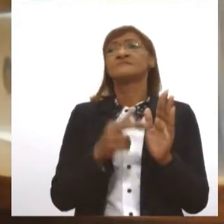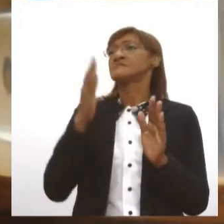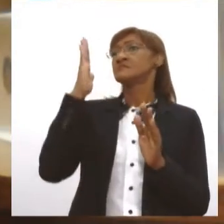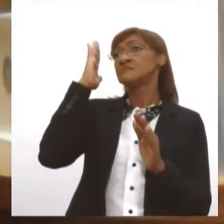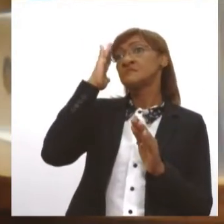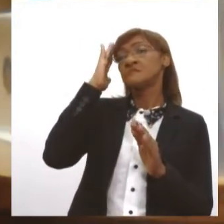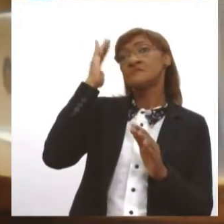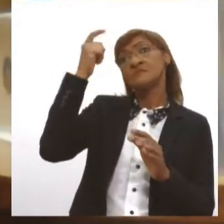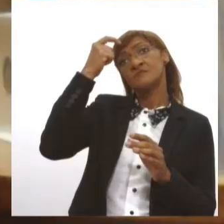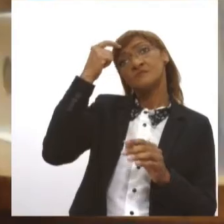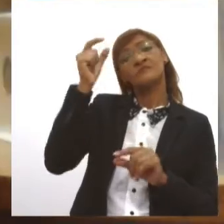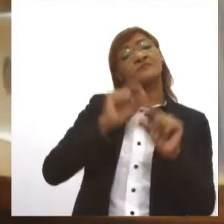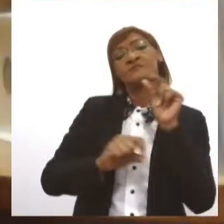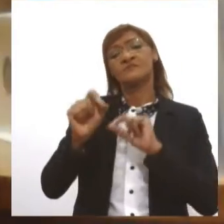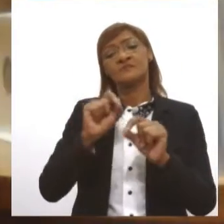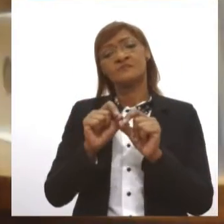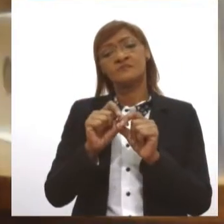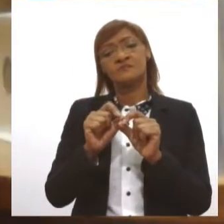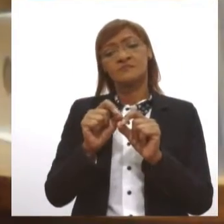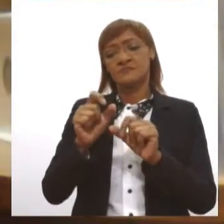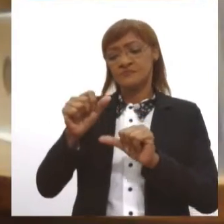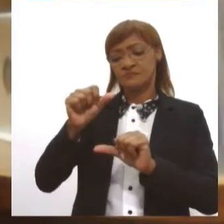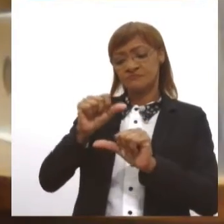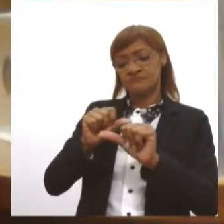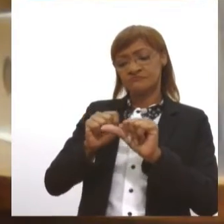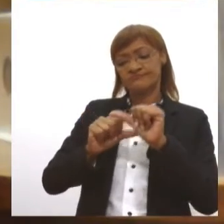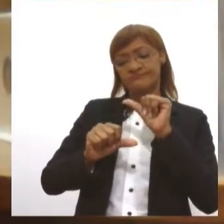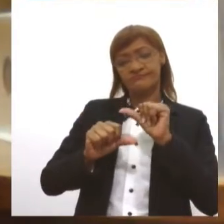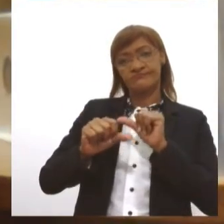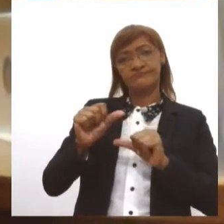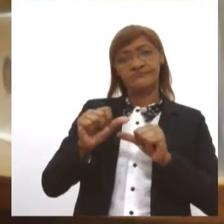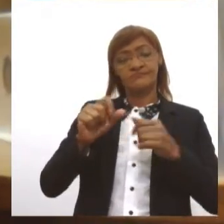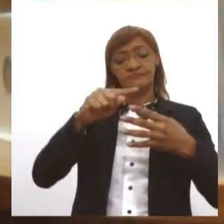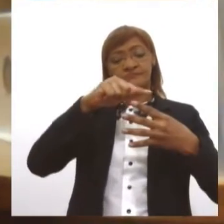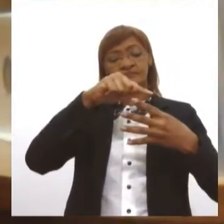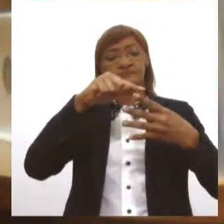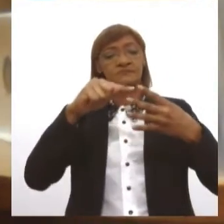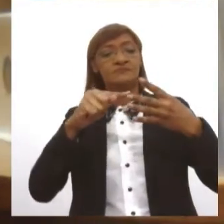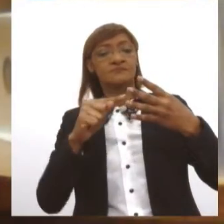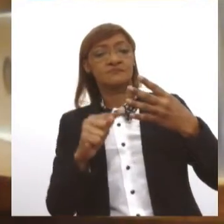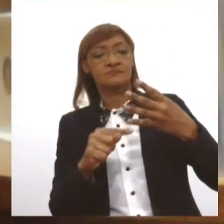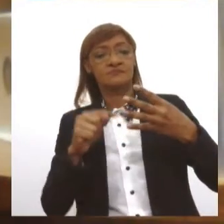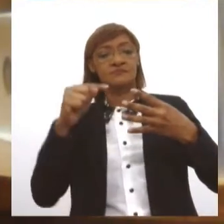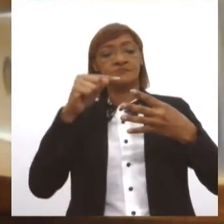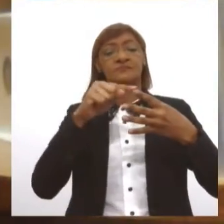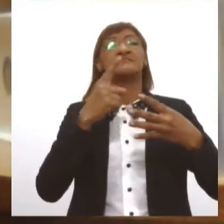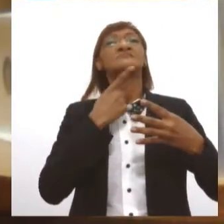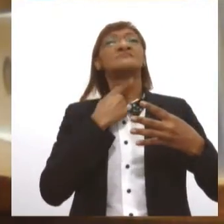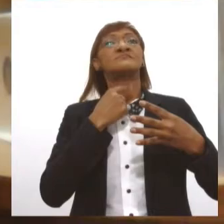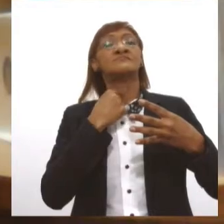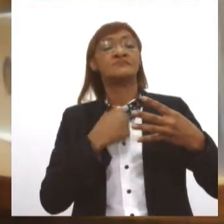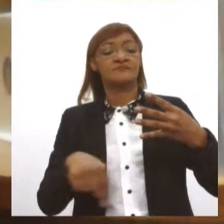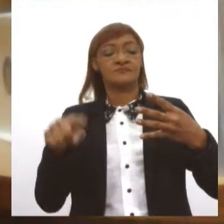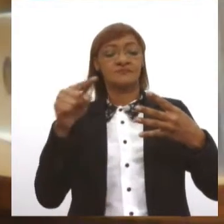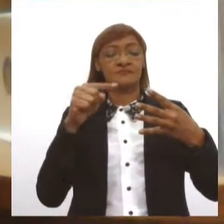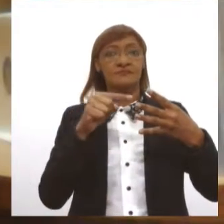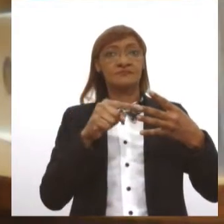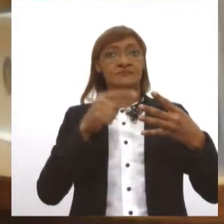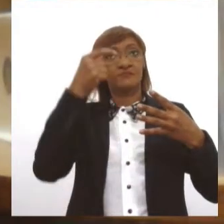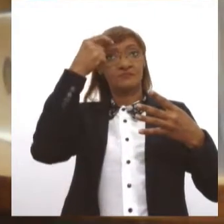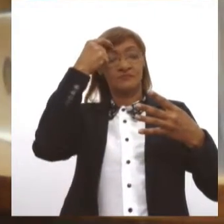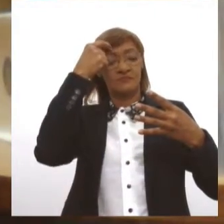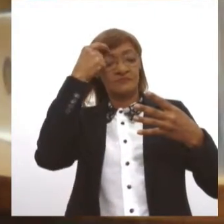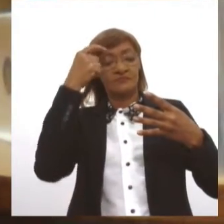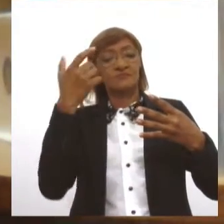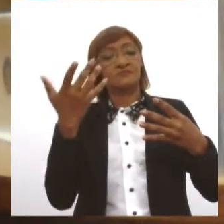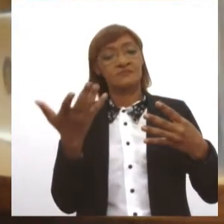porque o processo de mudança, ele passa por 4 passos. Um é o desejo, um é a consciência, e aí